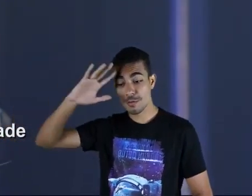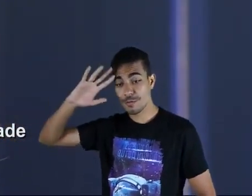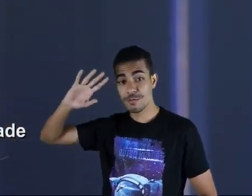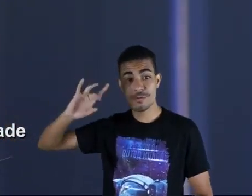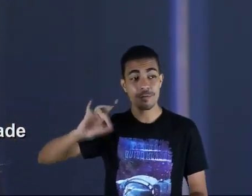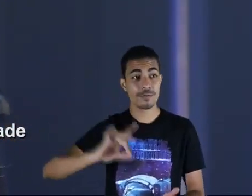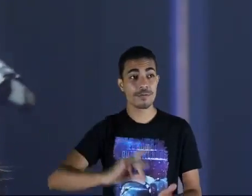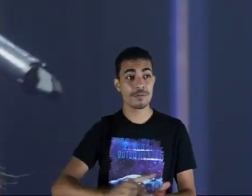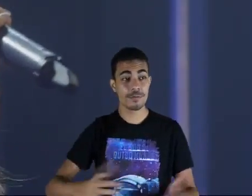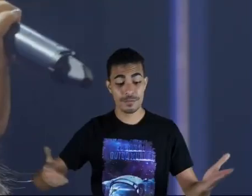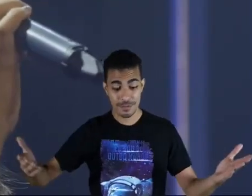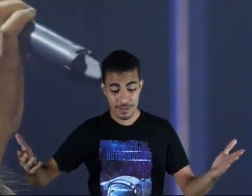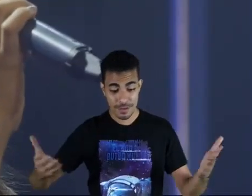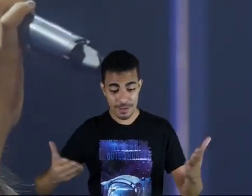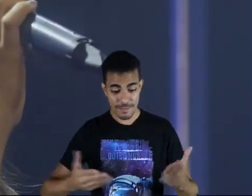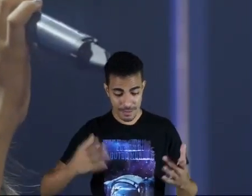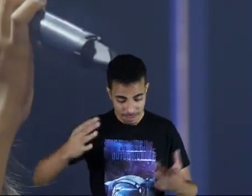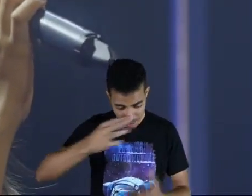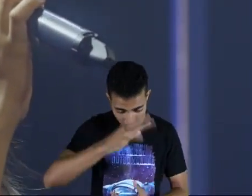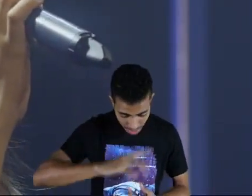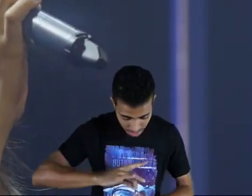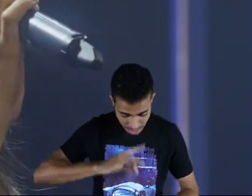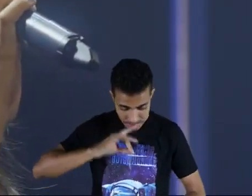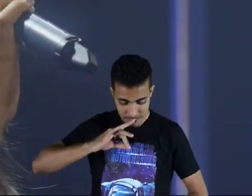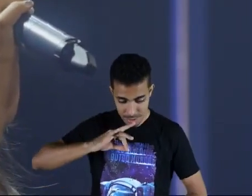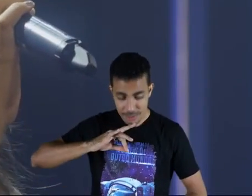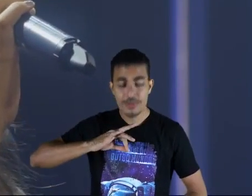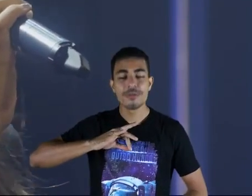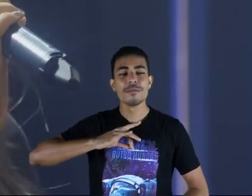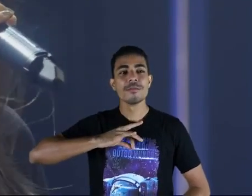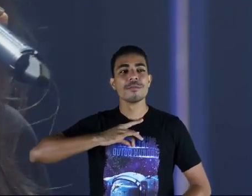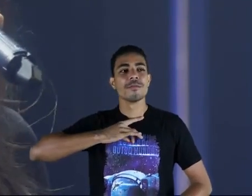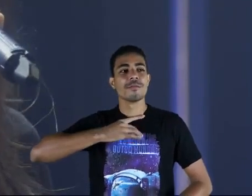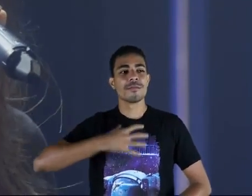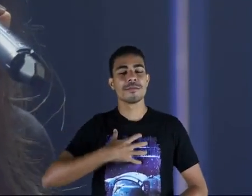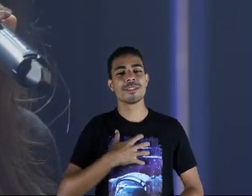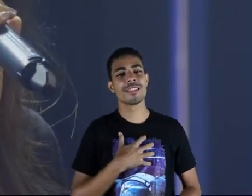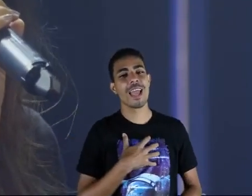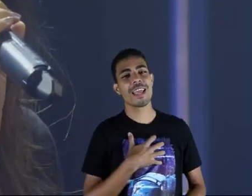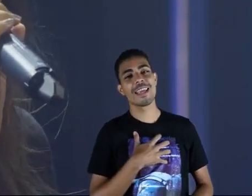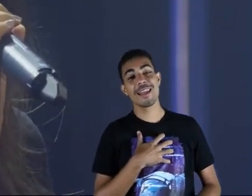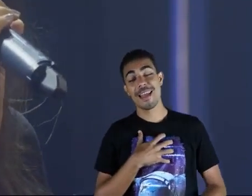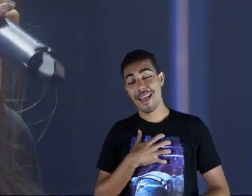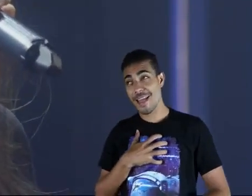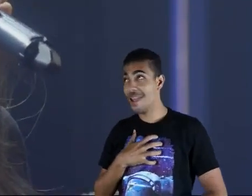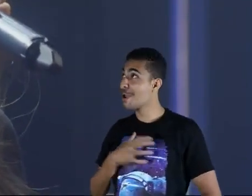realizar. Hoje em espírito e em verdade, nós te